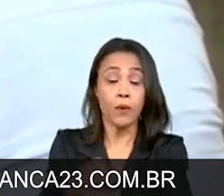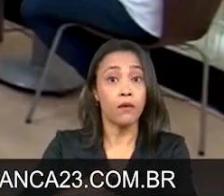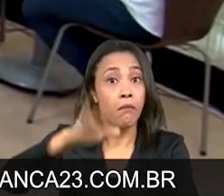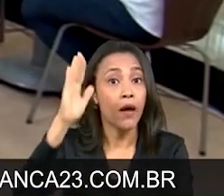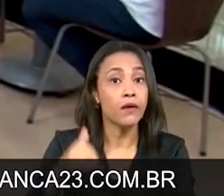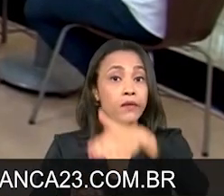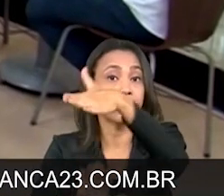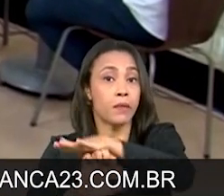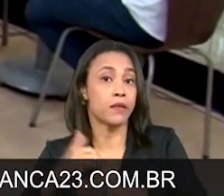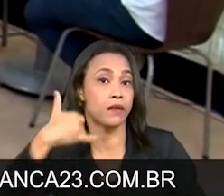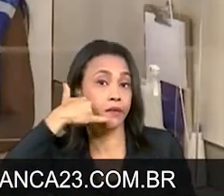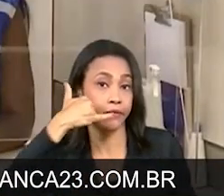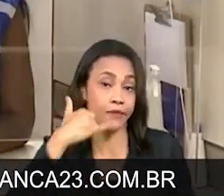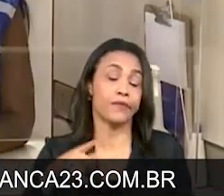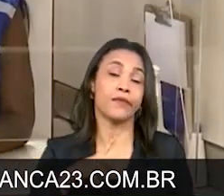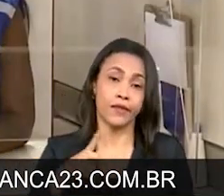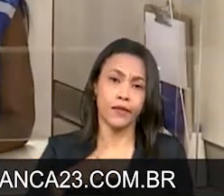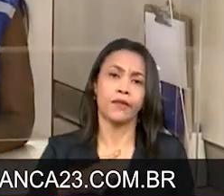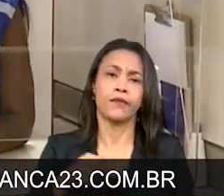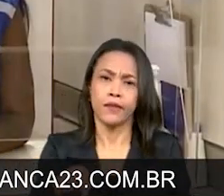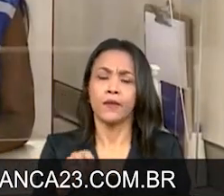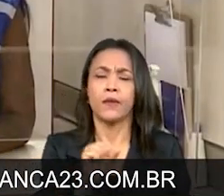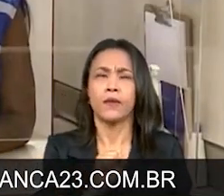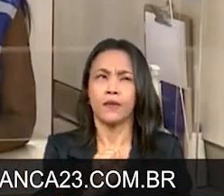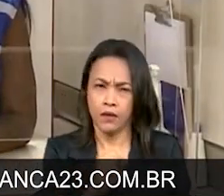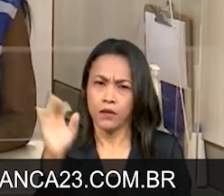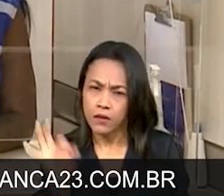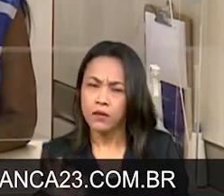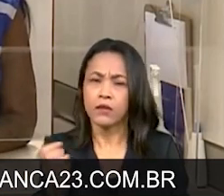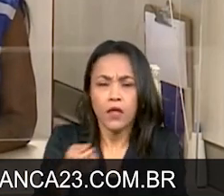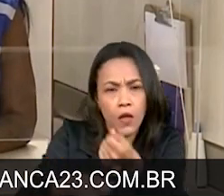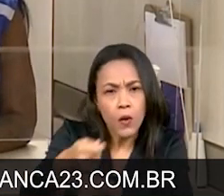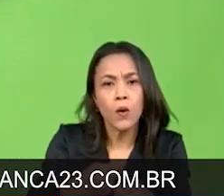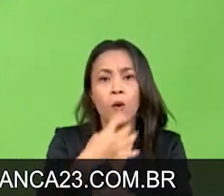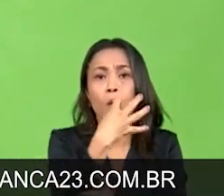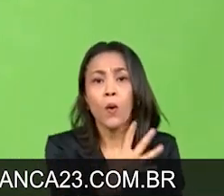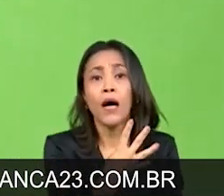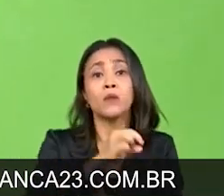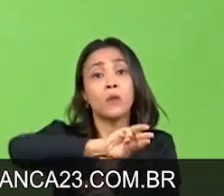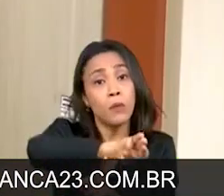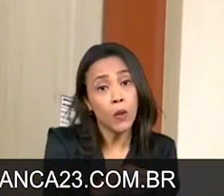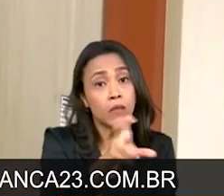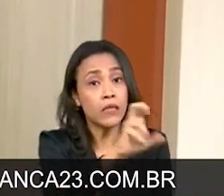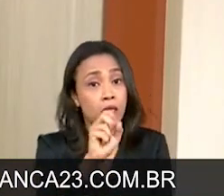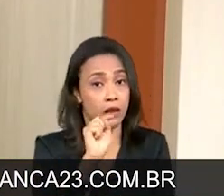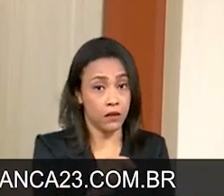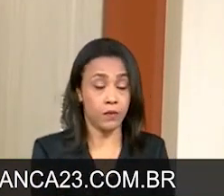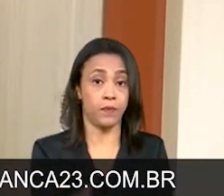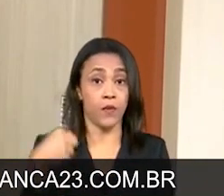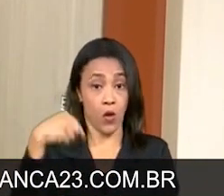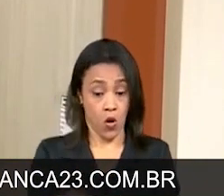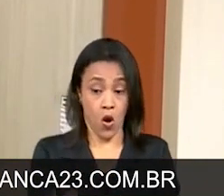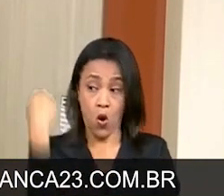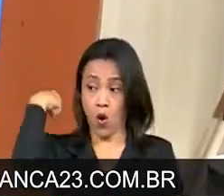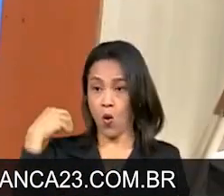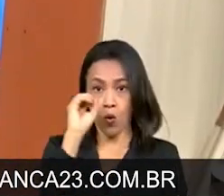novembro. Teve 32% de acordos finalizados, de um total de 4 milhões e meio. Segundo o Serasa, em outubro deste ano,